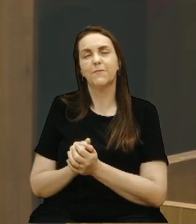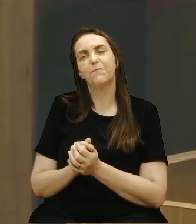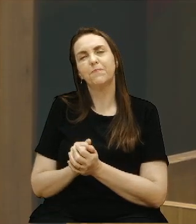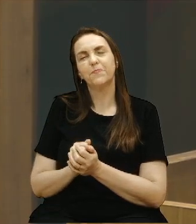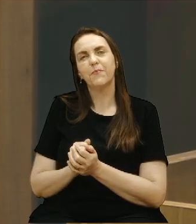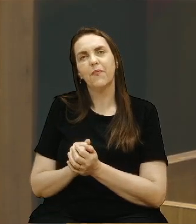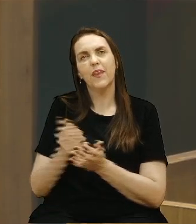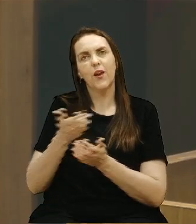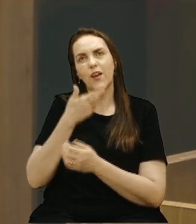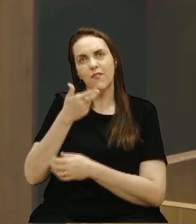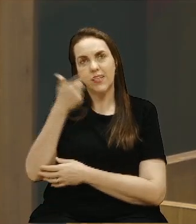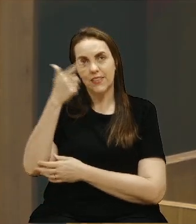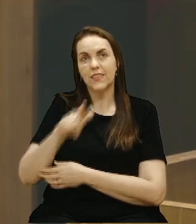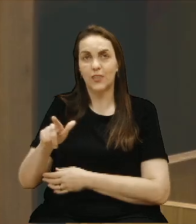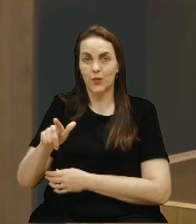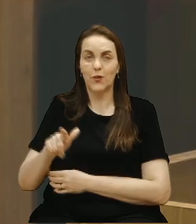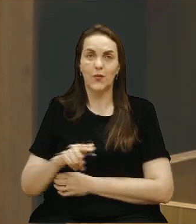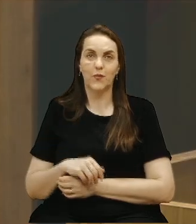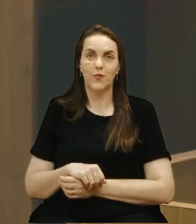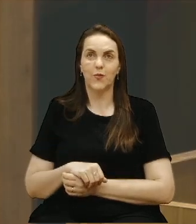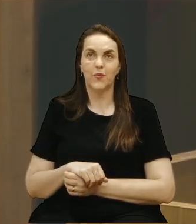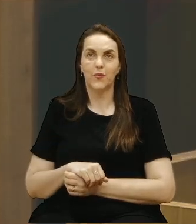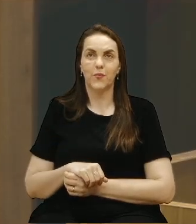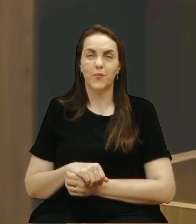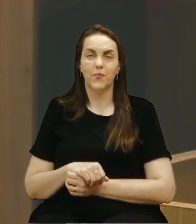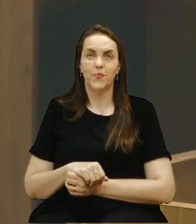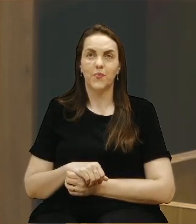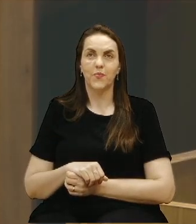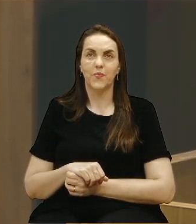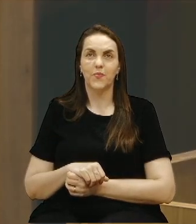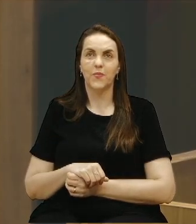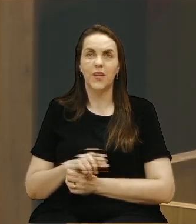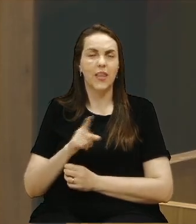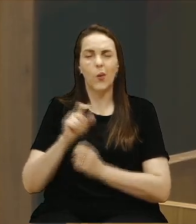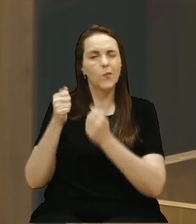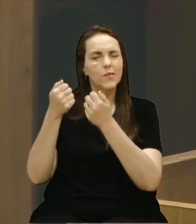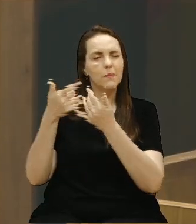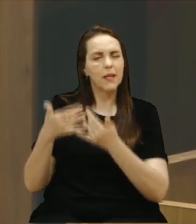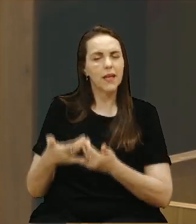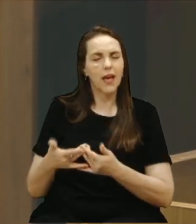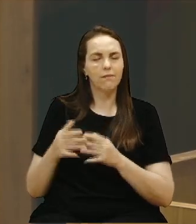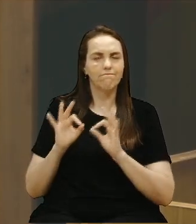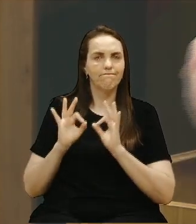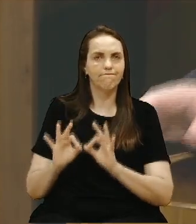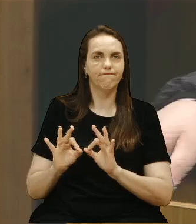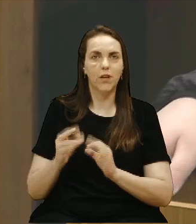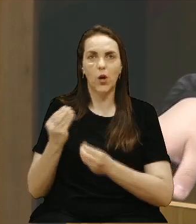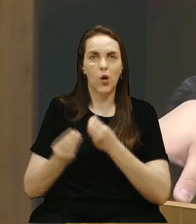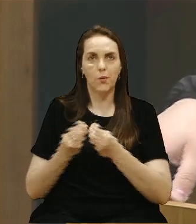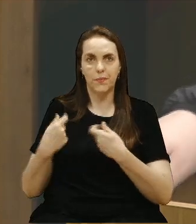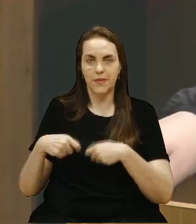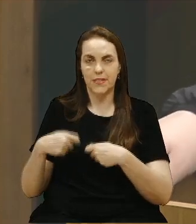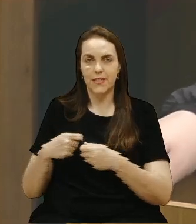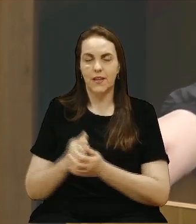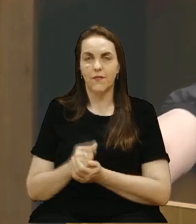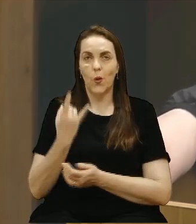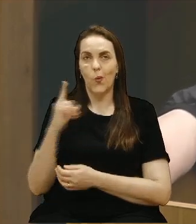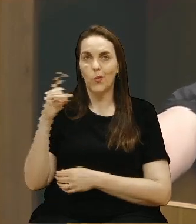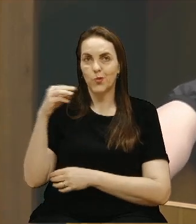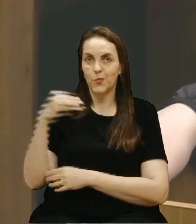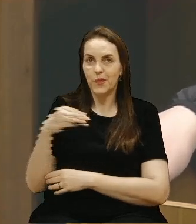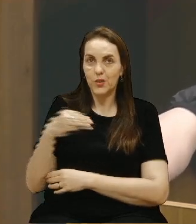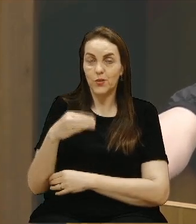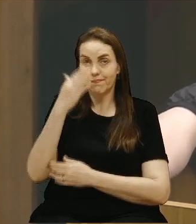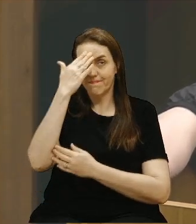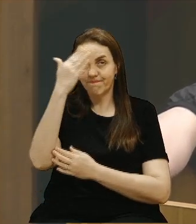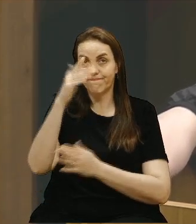novamente mencionar, antes mencionei, mas acho que não expliquei exatamente como deveria, mas aproveitar esse último minuto, agradecer ao Jornal